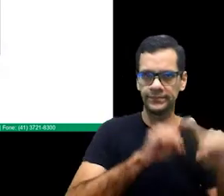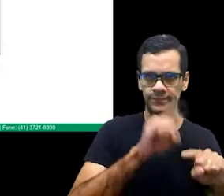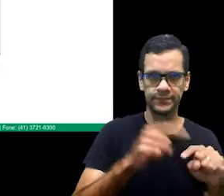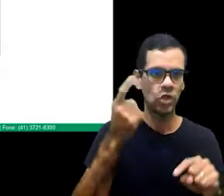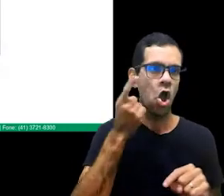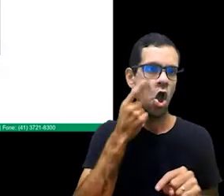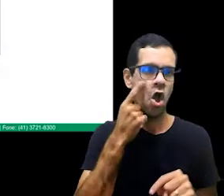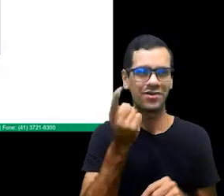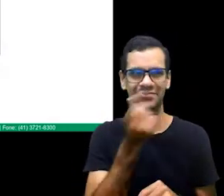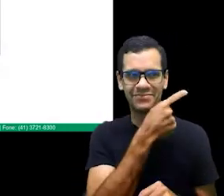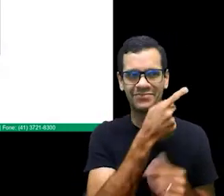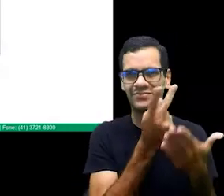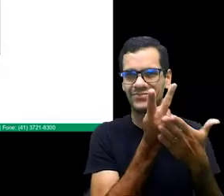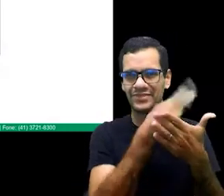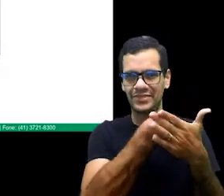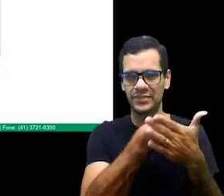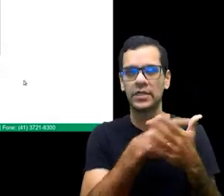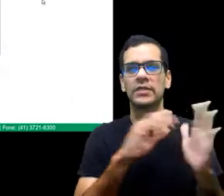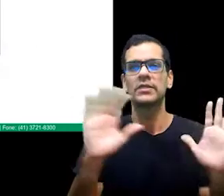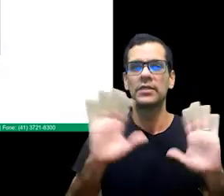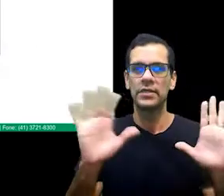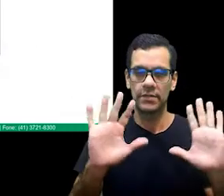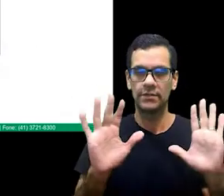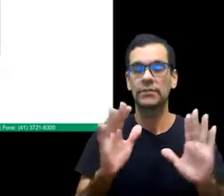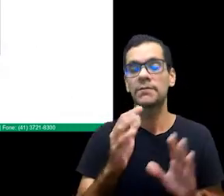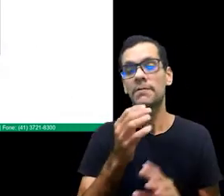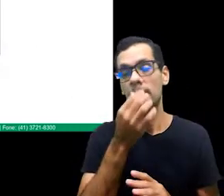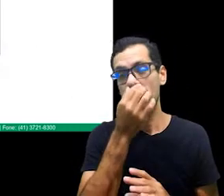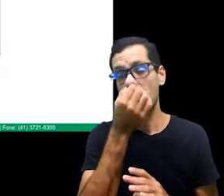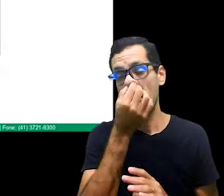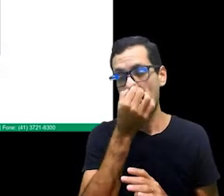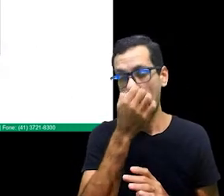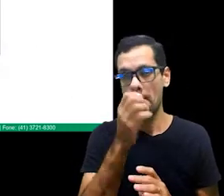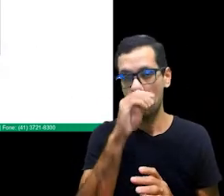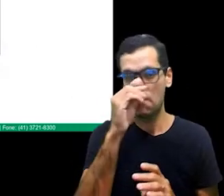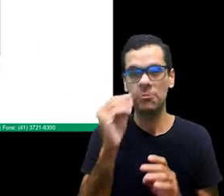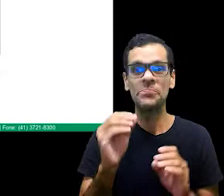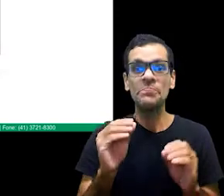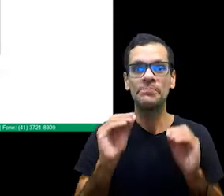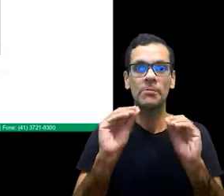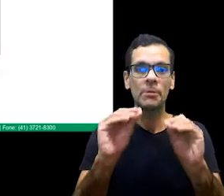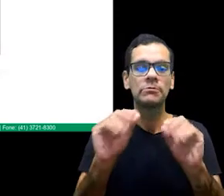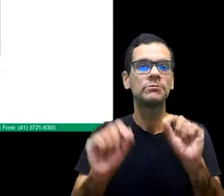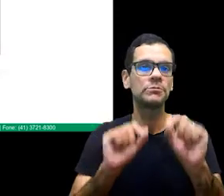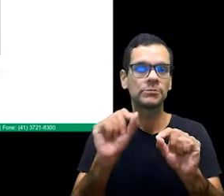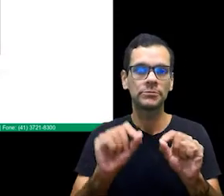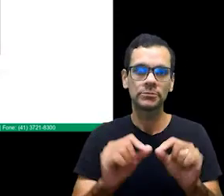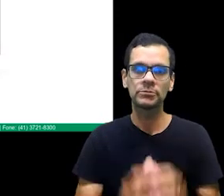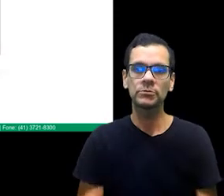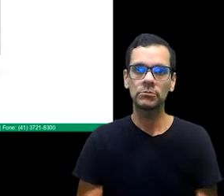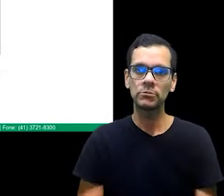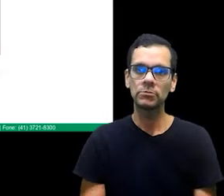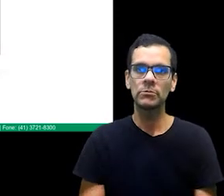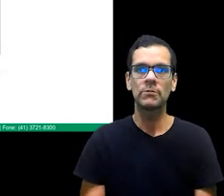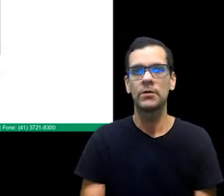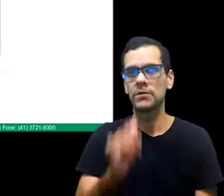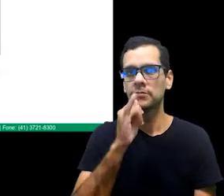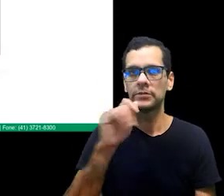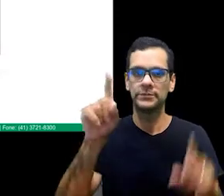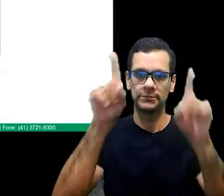para garantir que ninguém mais vá se envolver nessa troca de energias, nós vamos colocar aqui